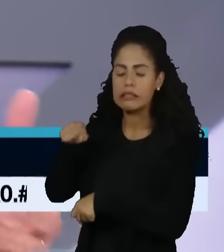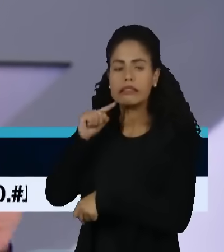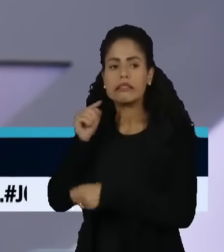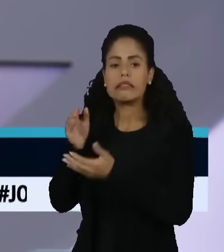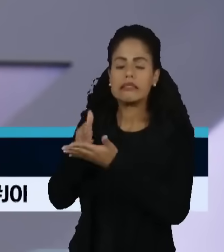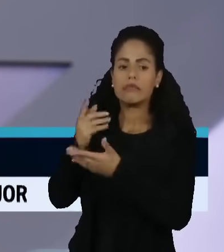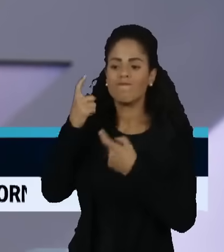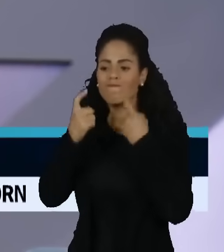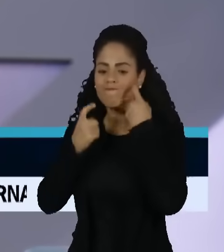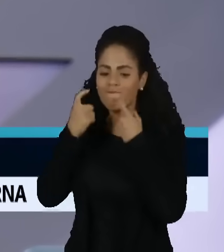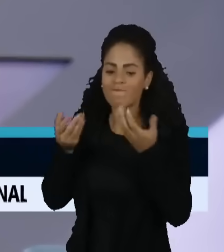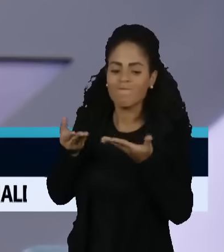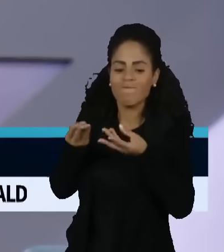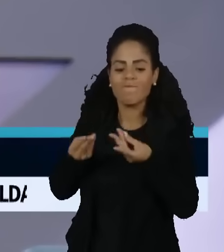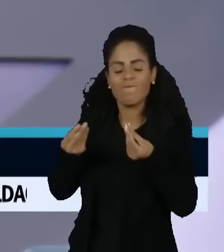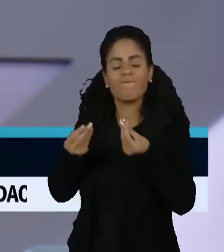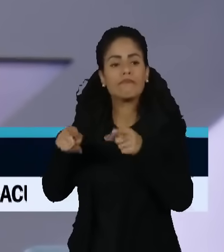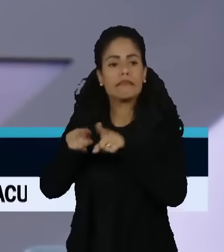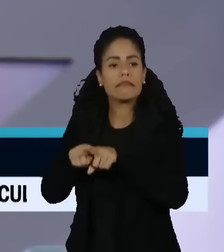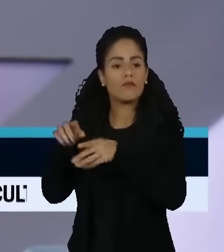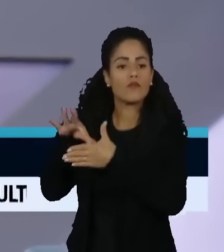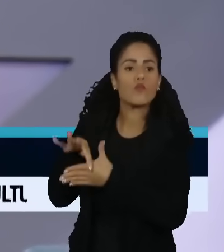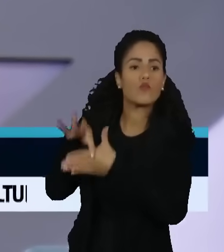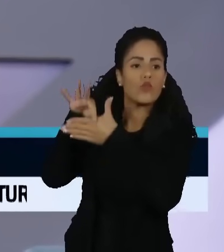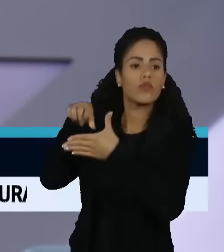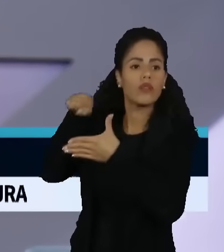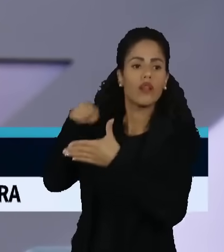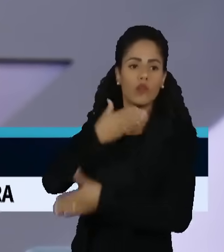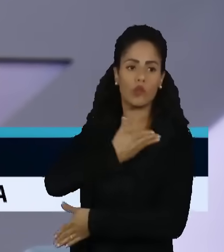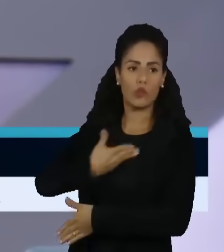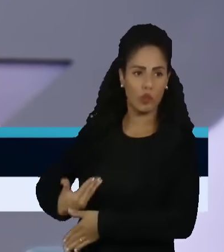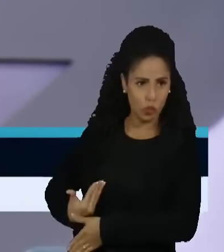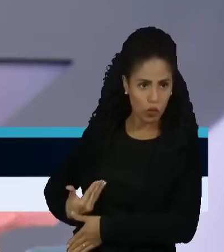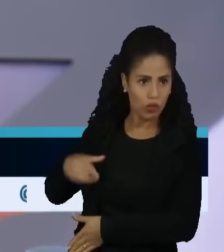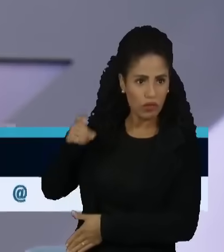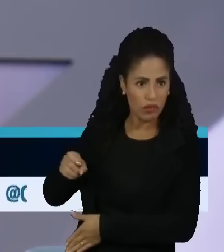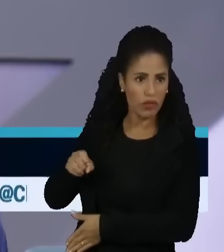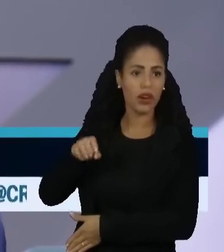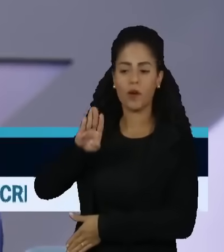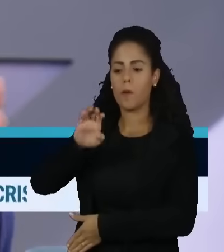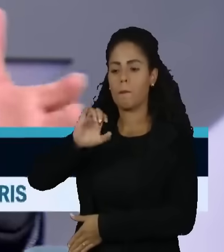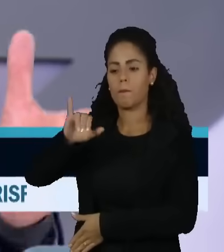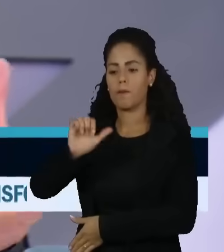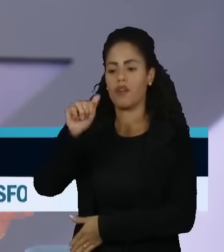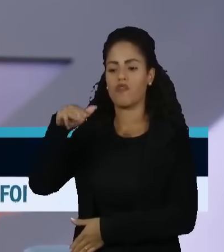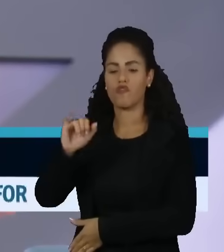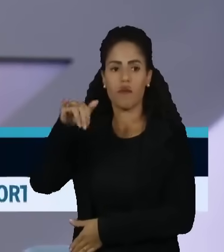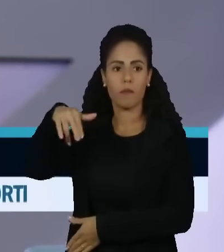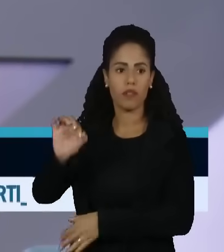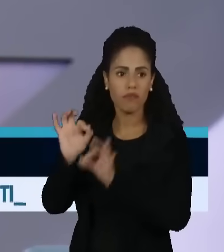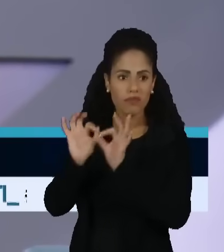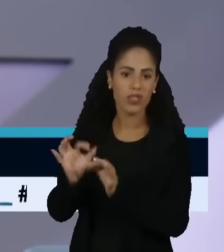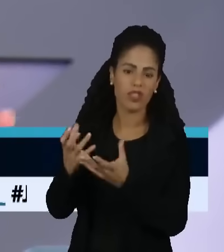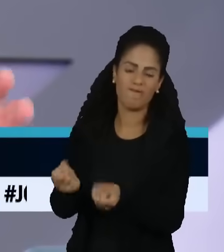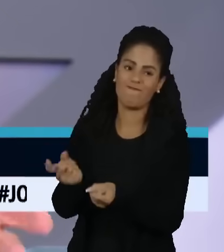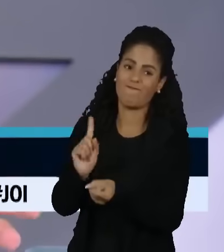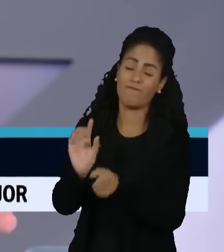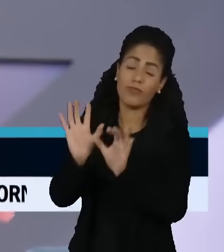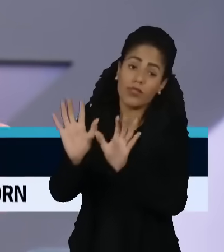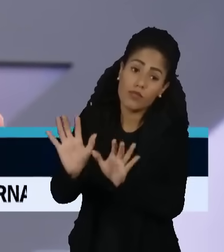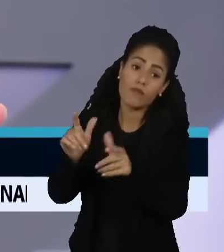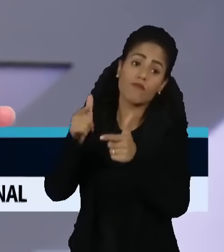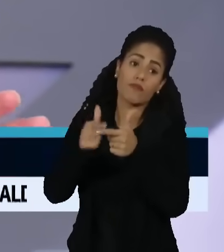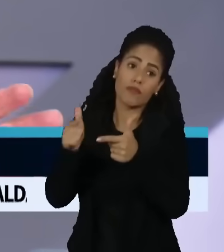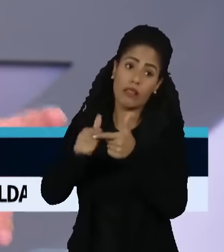dividido. A própria liderança do governo Netanyahu não é uma liderança plenamente aceita, embora